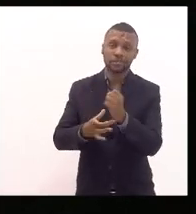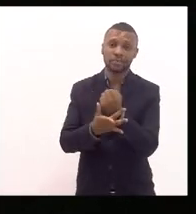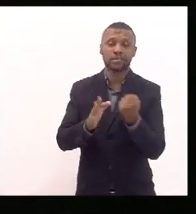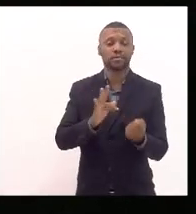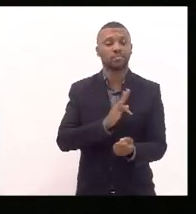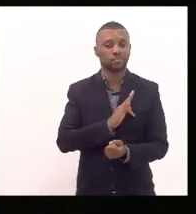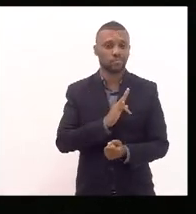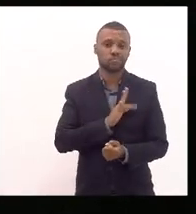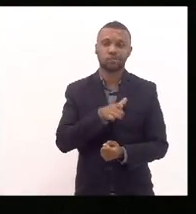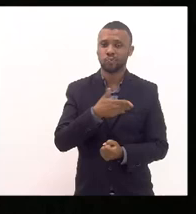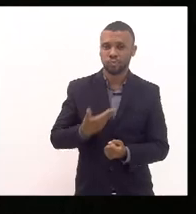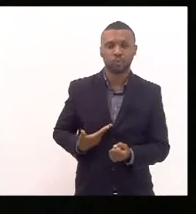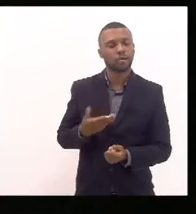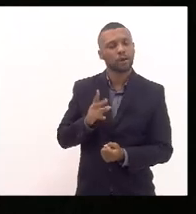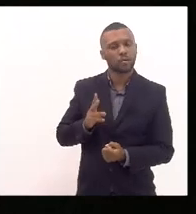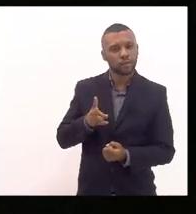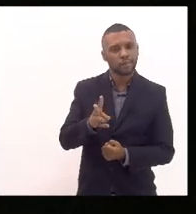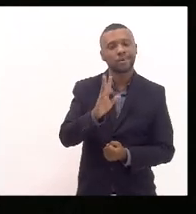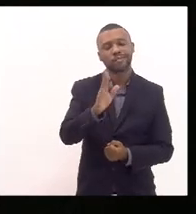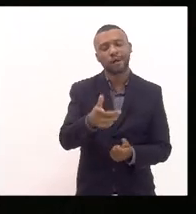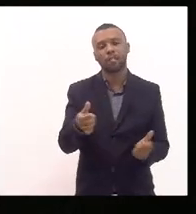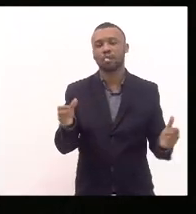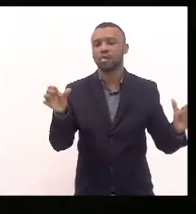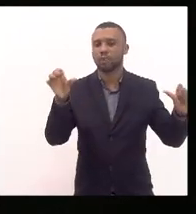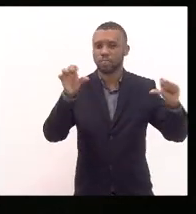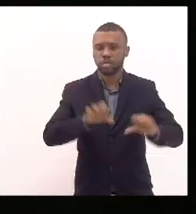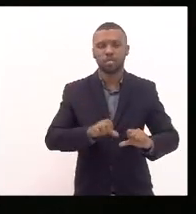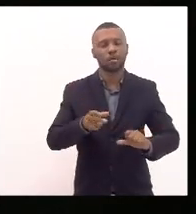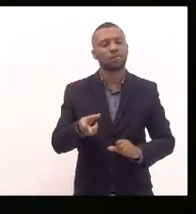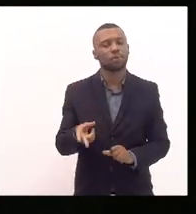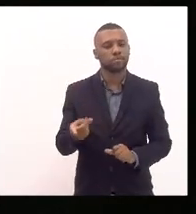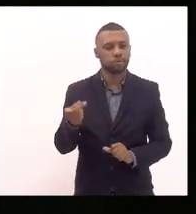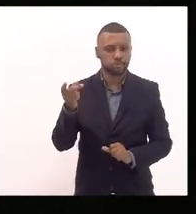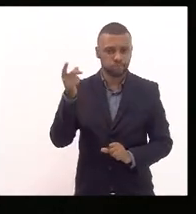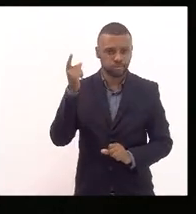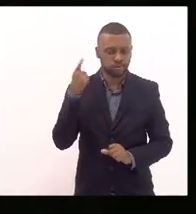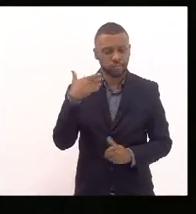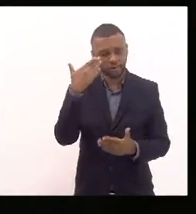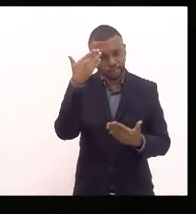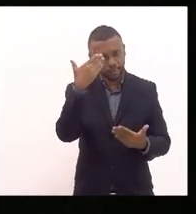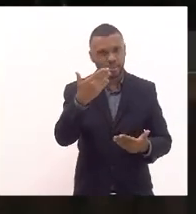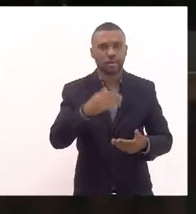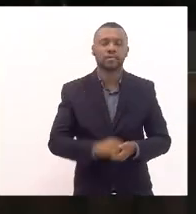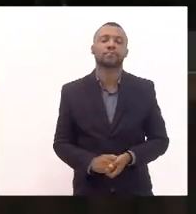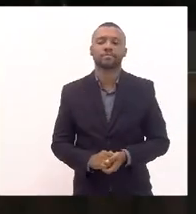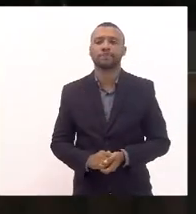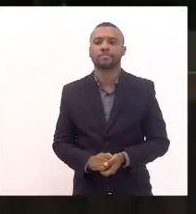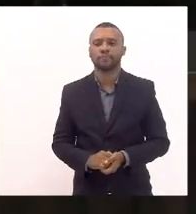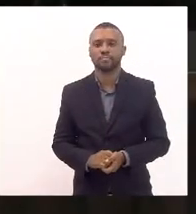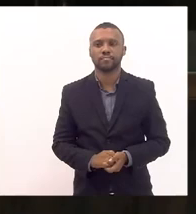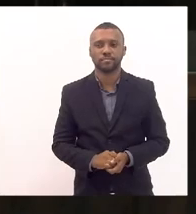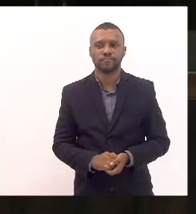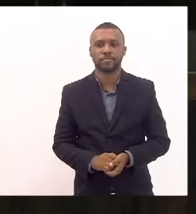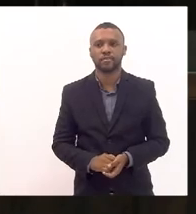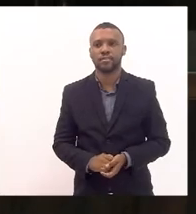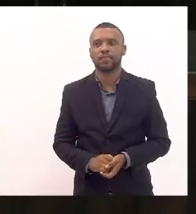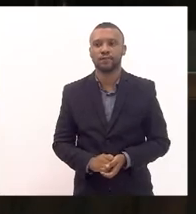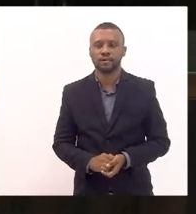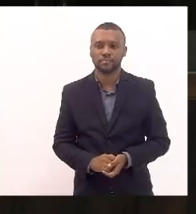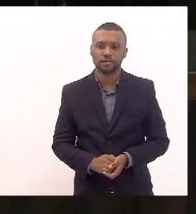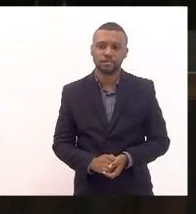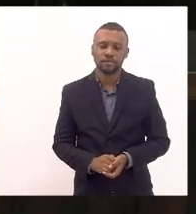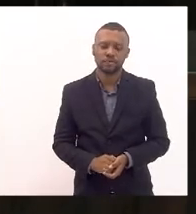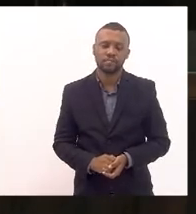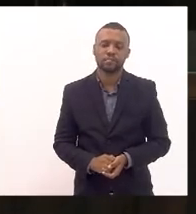Pública que já foi à falência há muito tempo obrigado bom obrigada